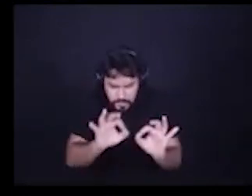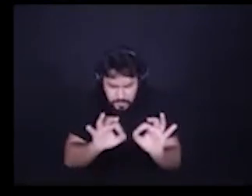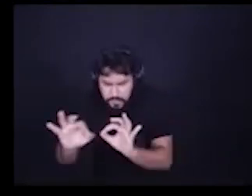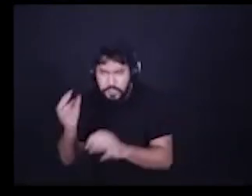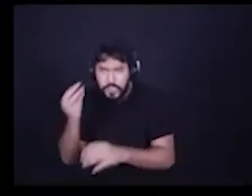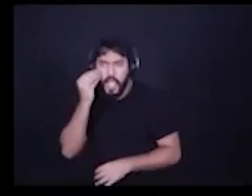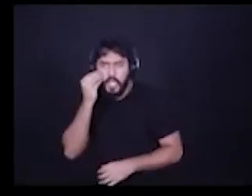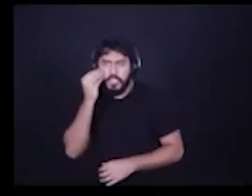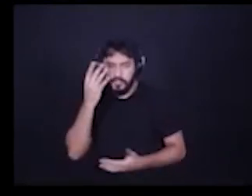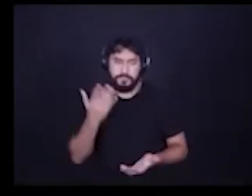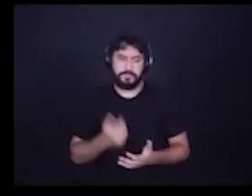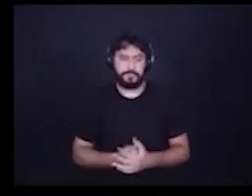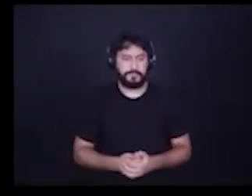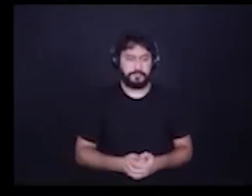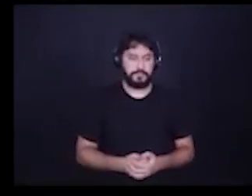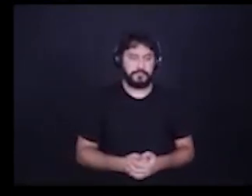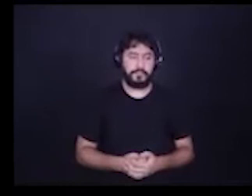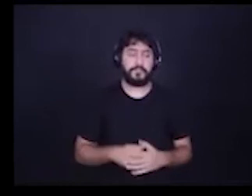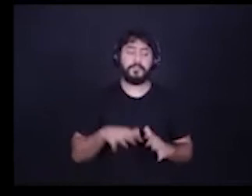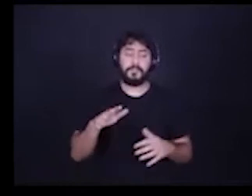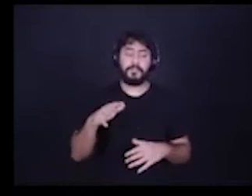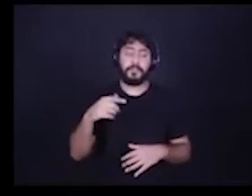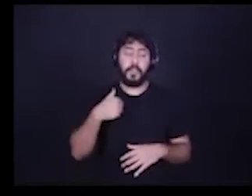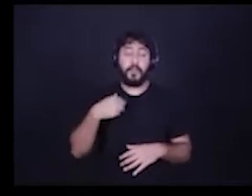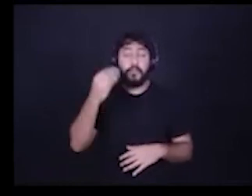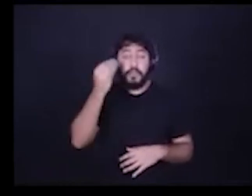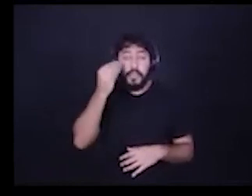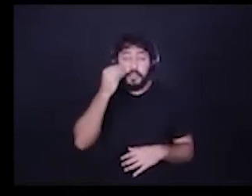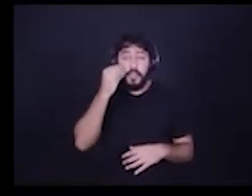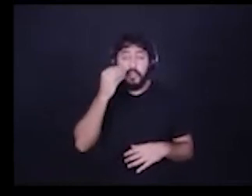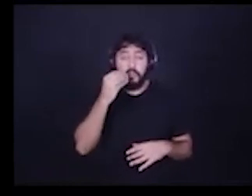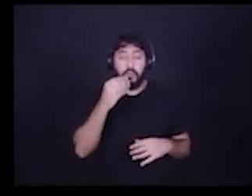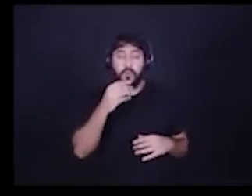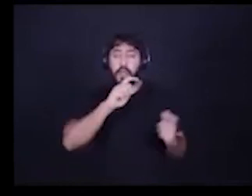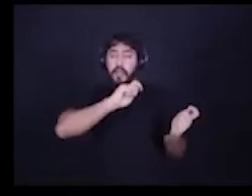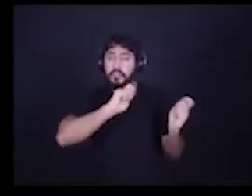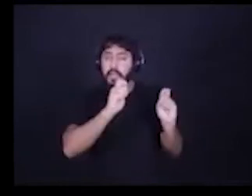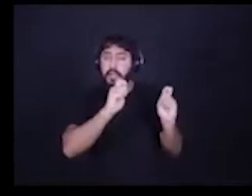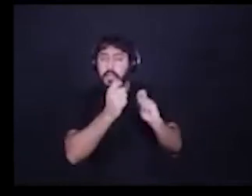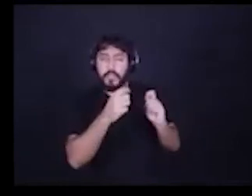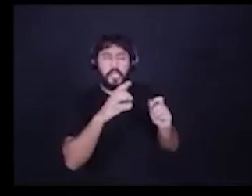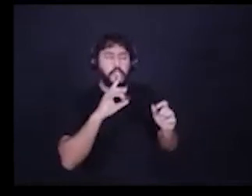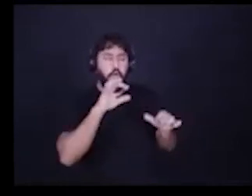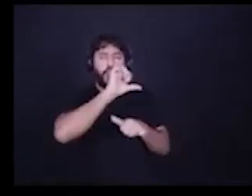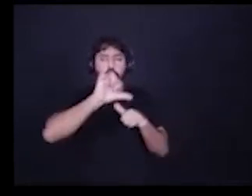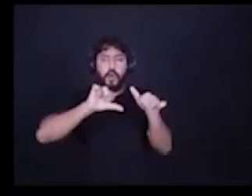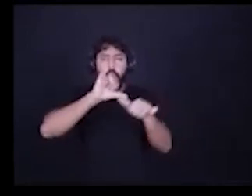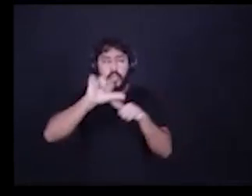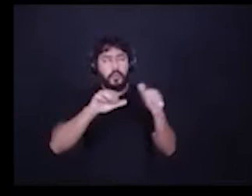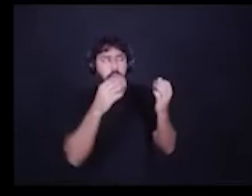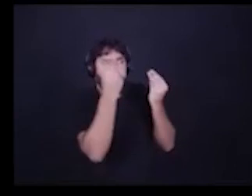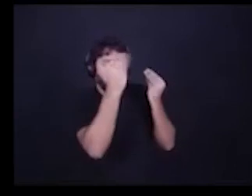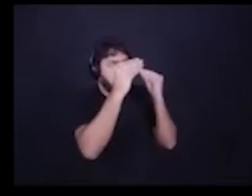testes. Então, eu fui tentando recuperar todos aqueles estudos que eu tinha feito e simplesmente trocar uma coisa pela outra e ver se funcionava.